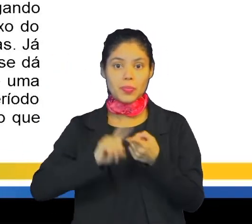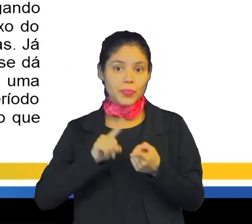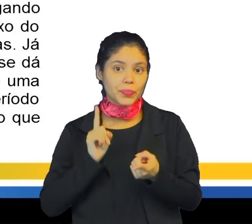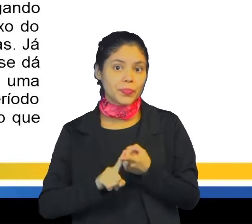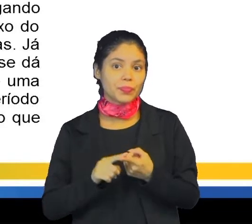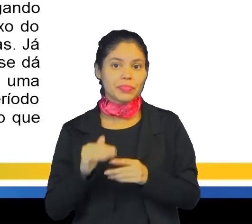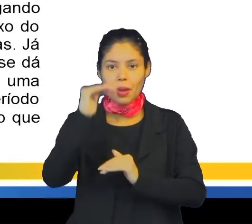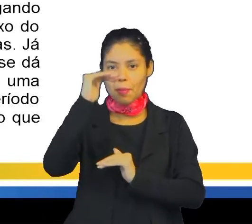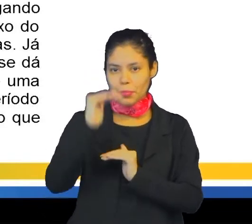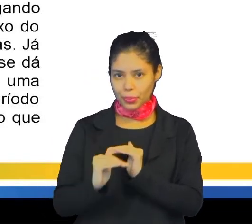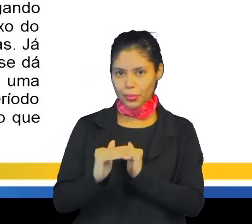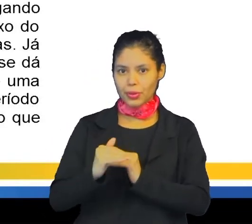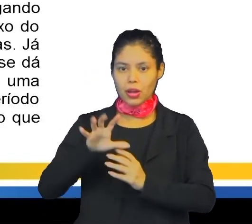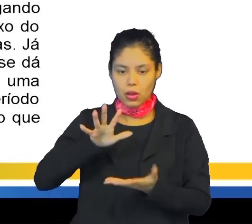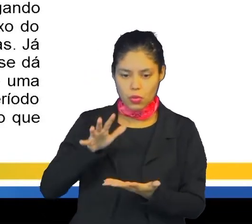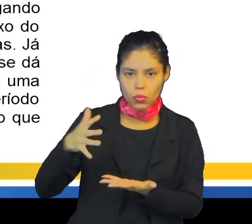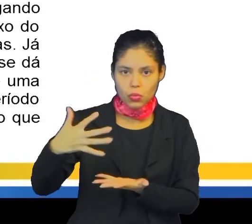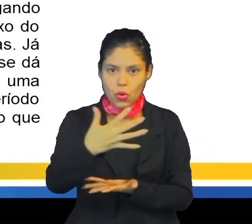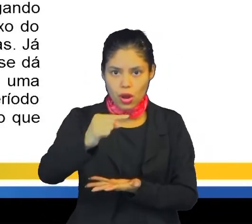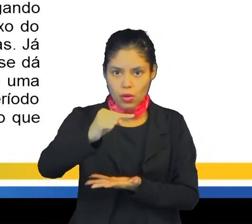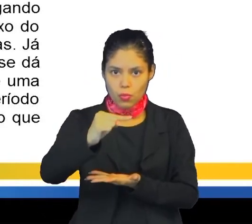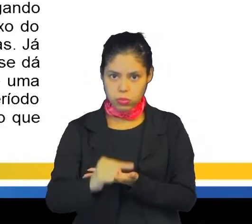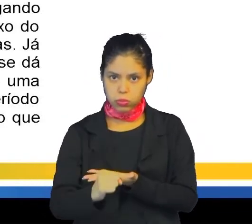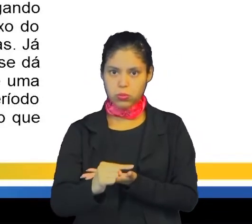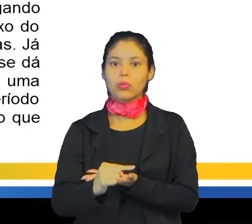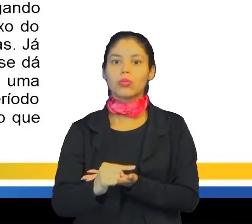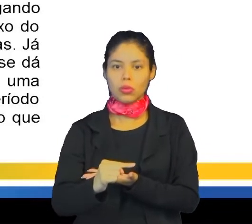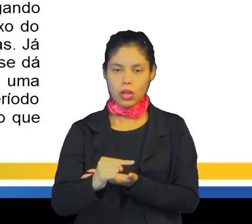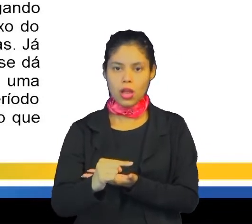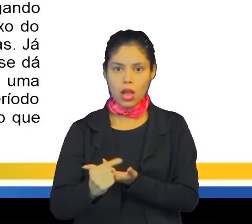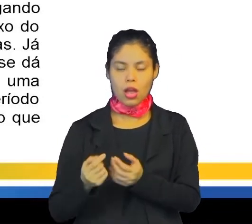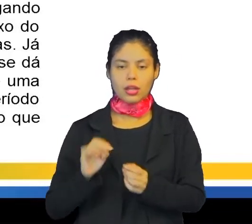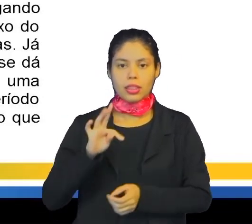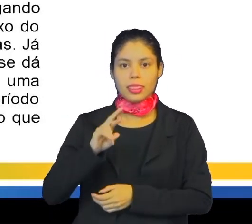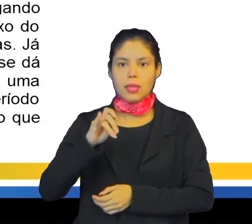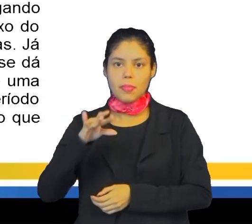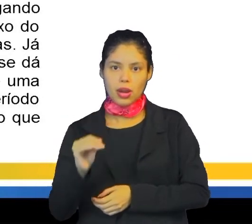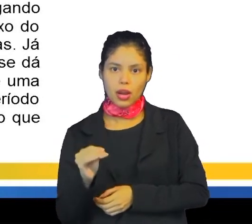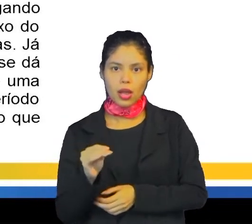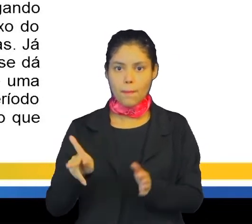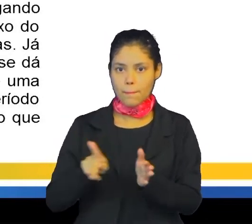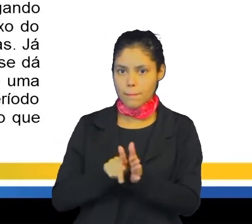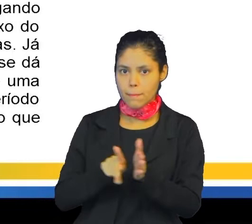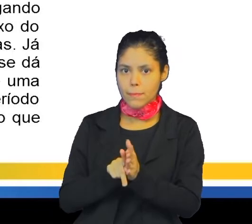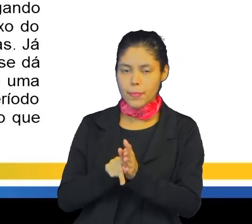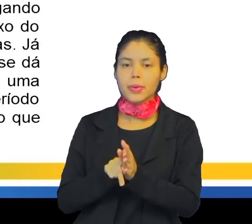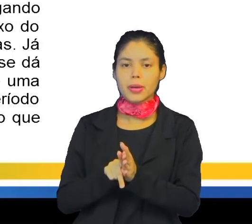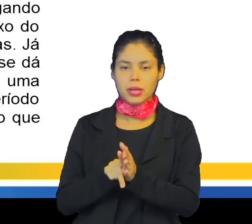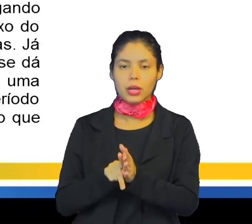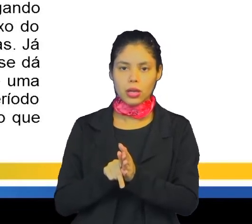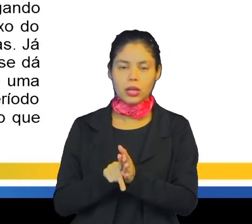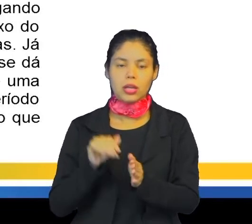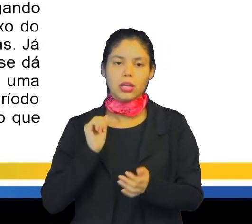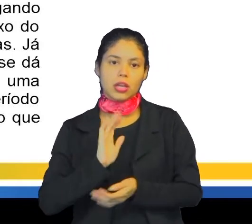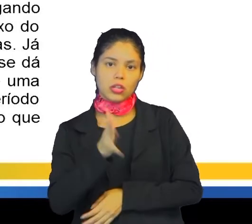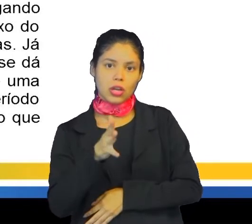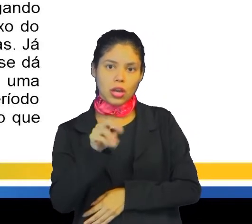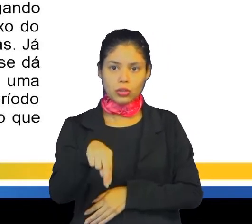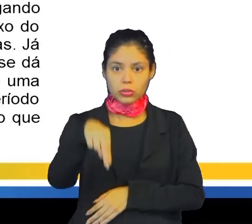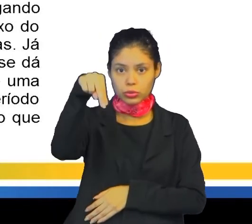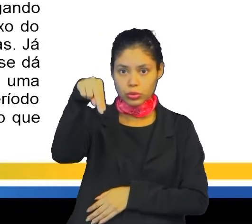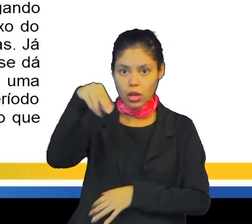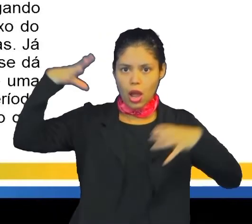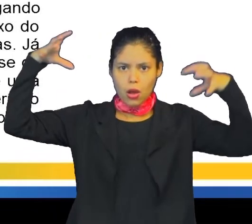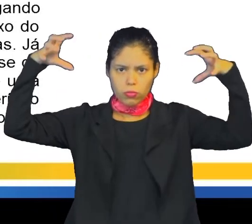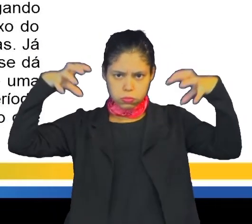porque essa região está abaixo do trópico de Câncer em uma zona temperada com estações bem definidas já na região norte